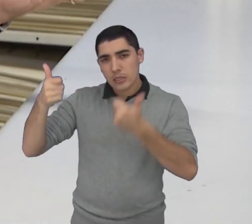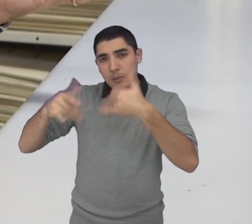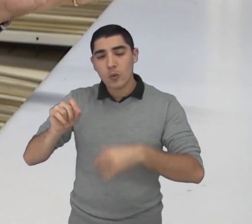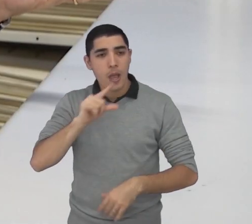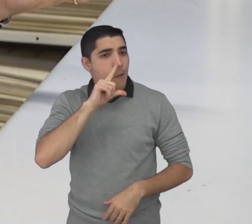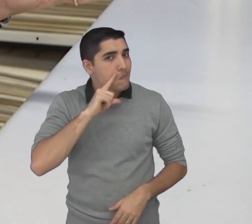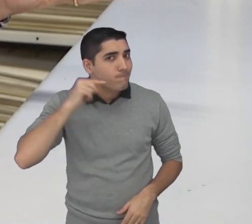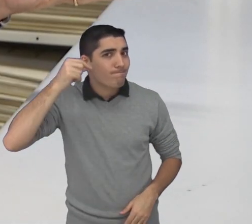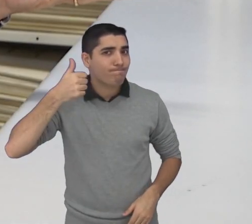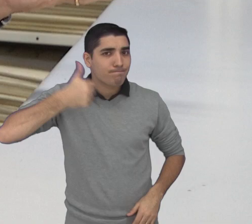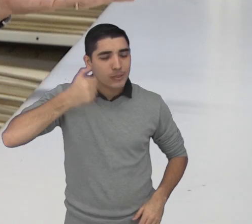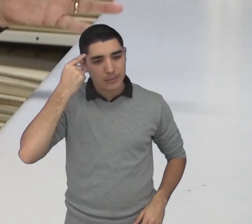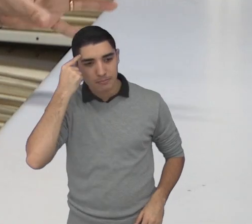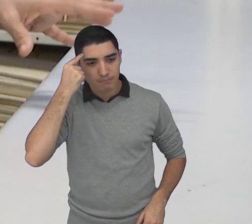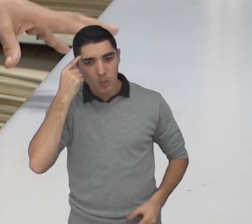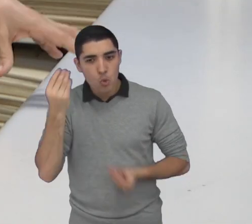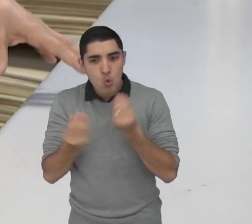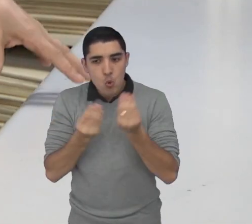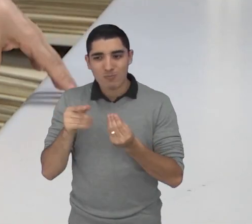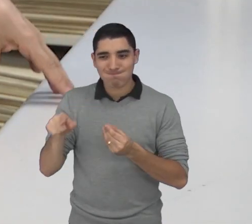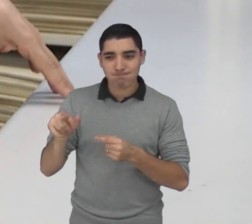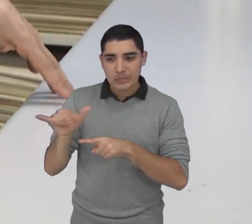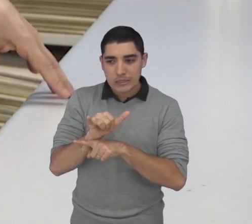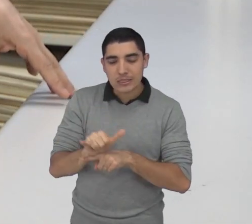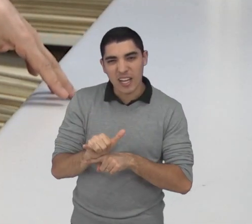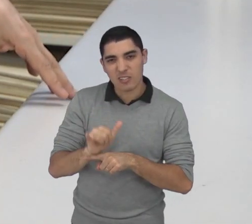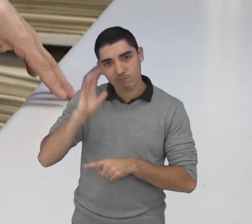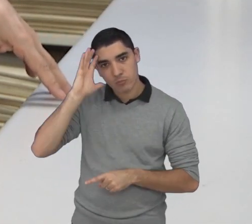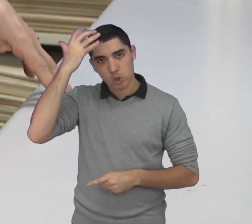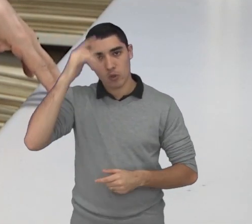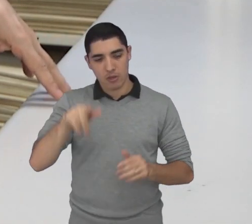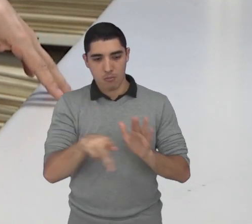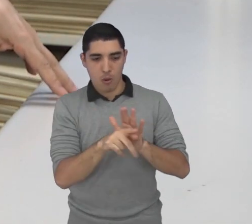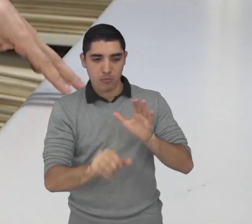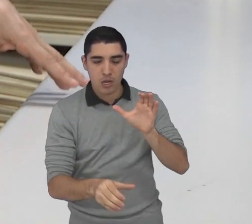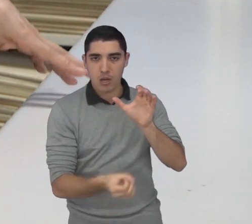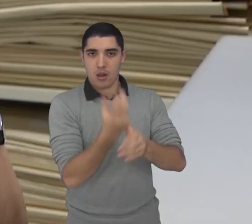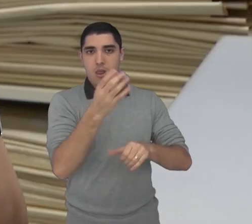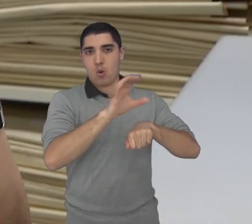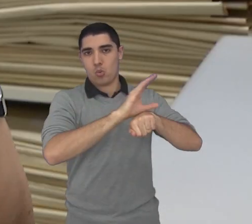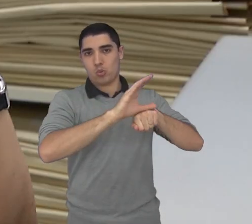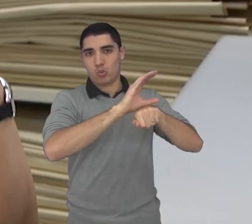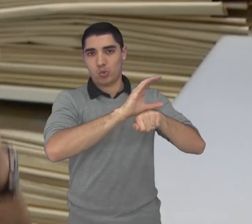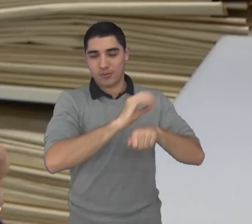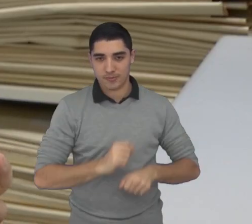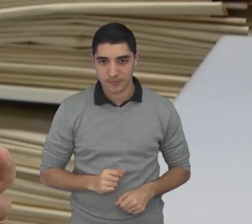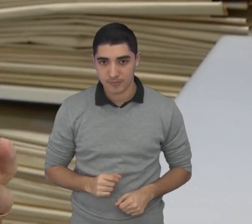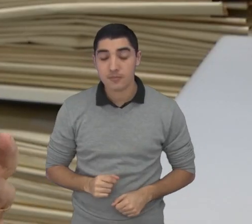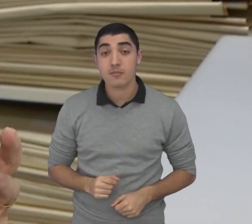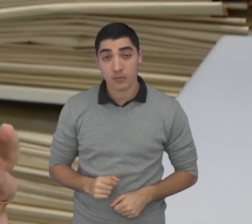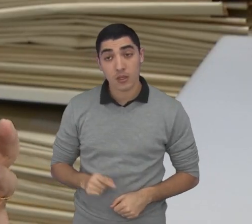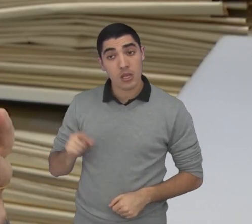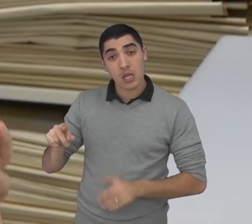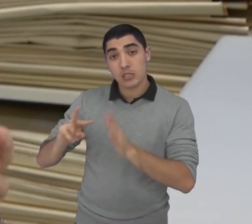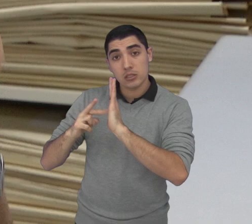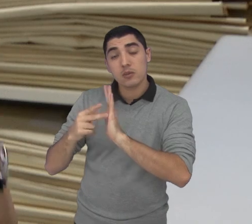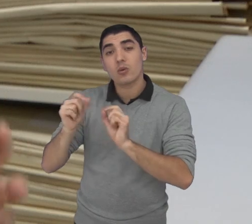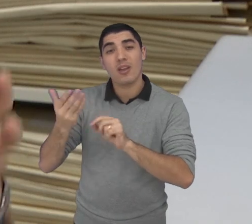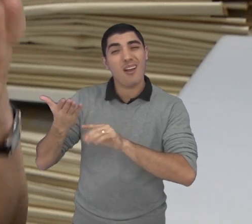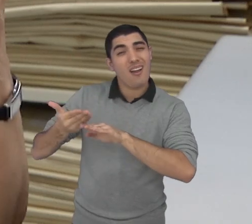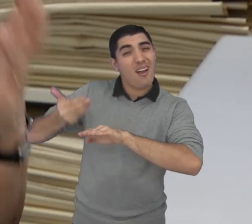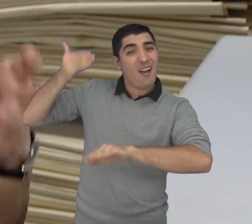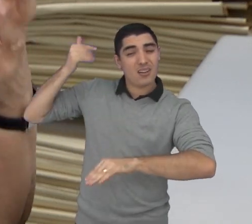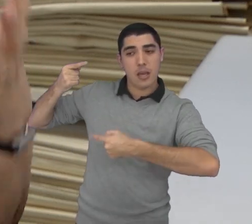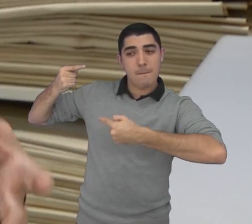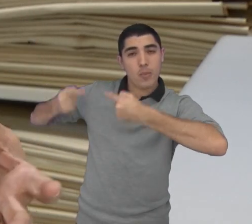maneira que Dom Pedro I encontrou para manter o controle sobre as decisões. Ela significava,